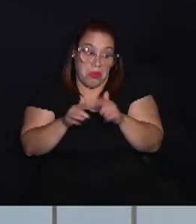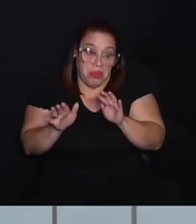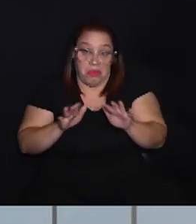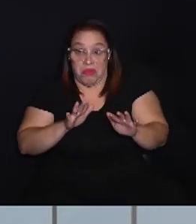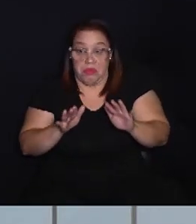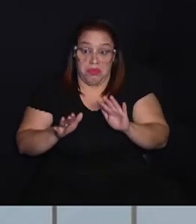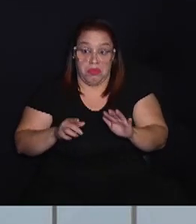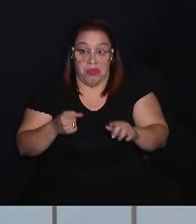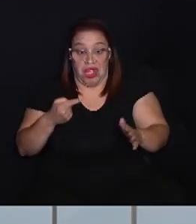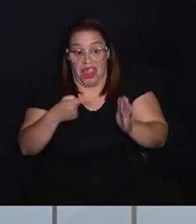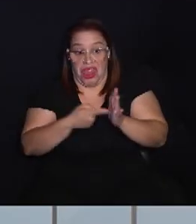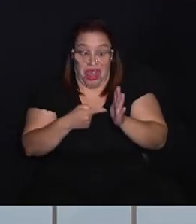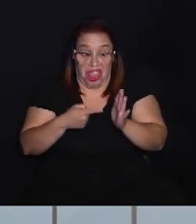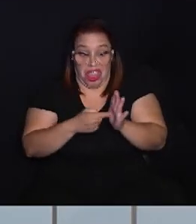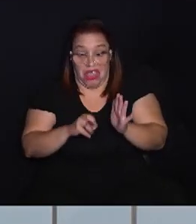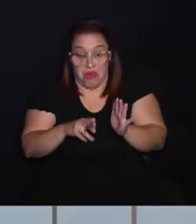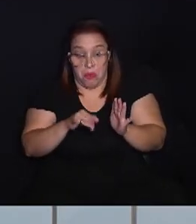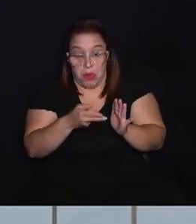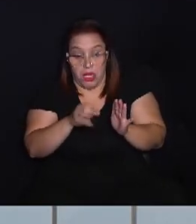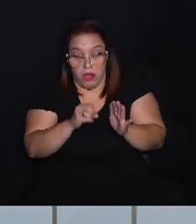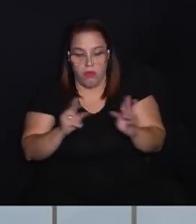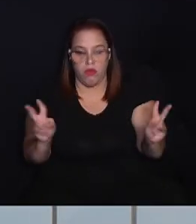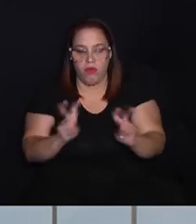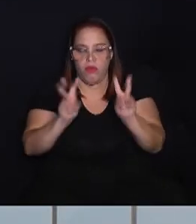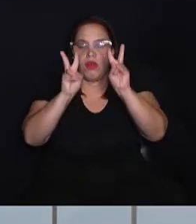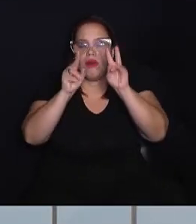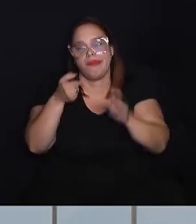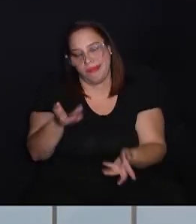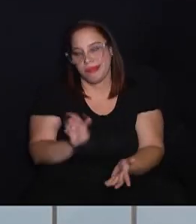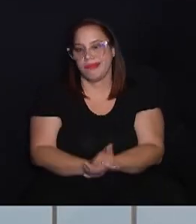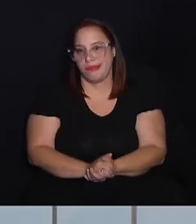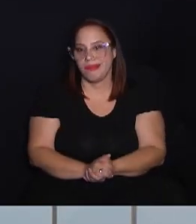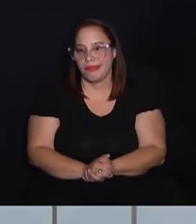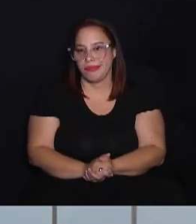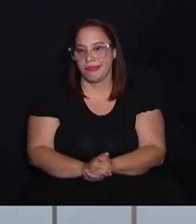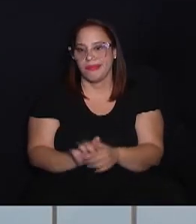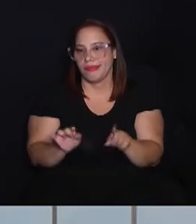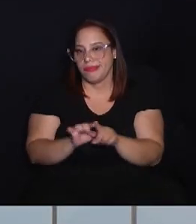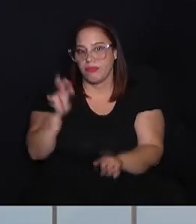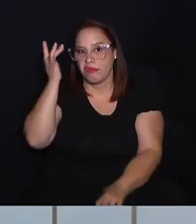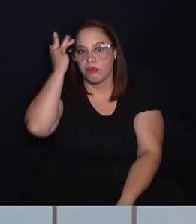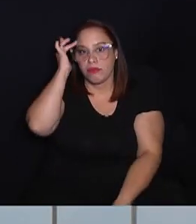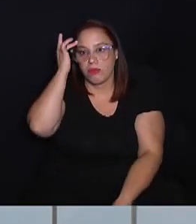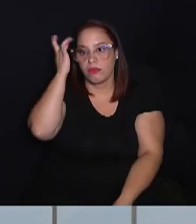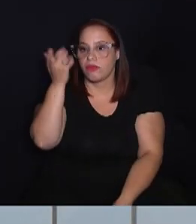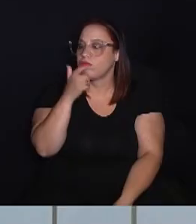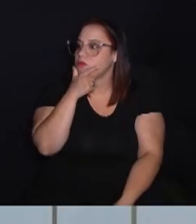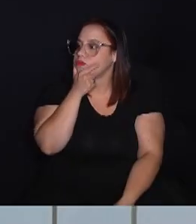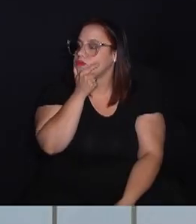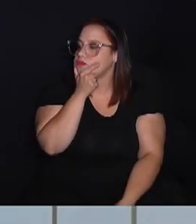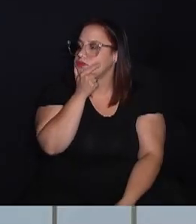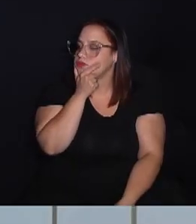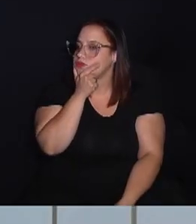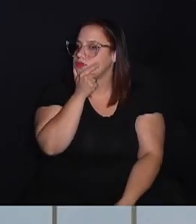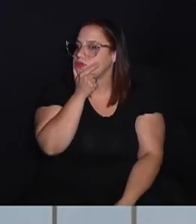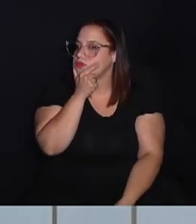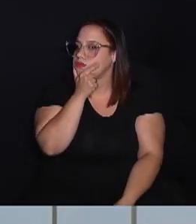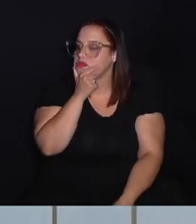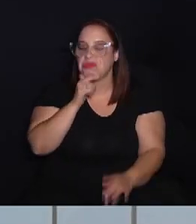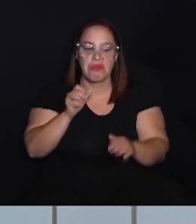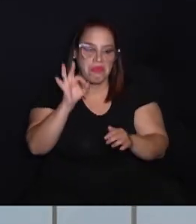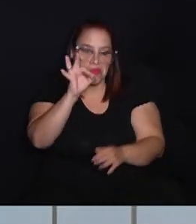mim, é uma demonstração de que ele vem fazendo um governo sério, as pessoas estão observando, entenderam, interpretando isso.